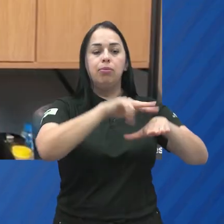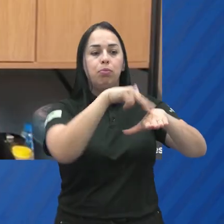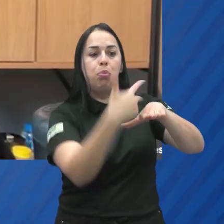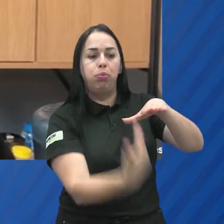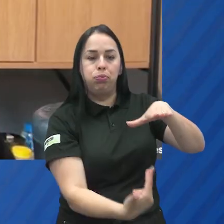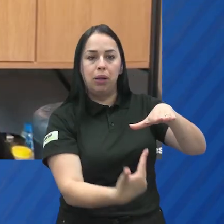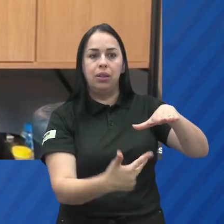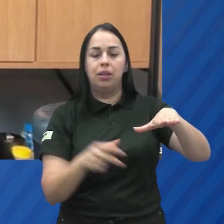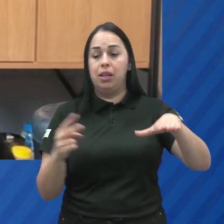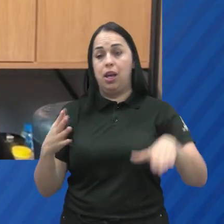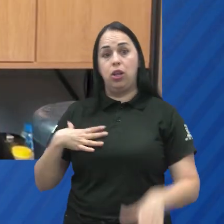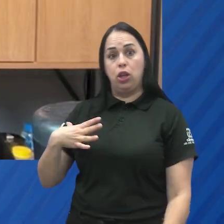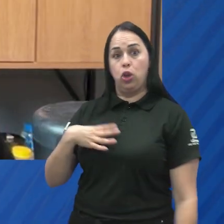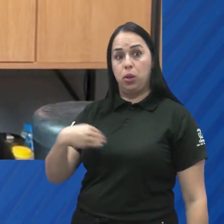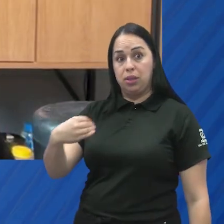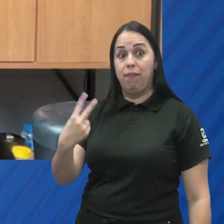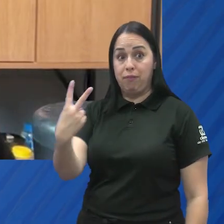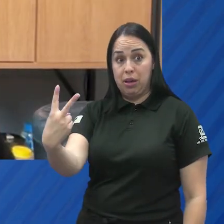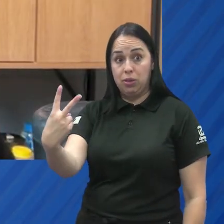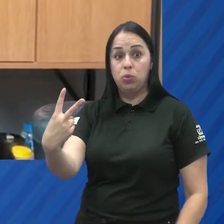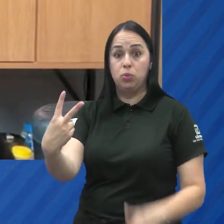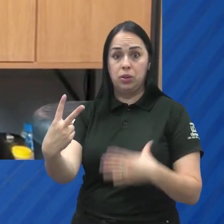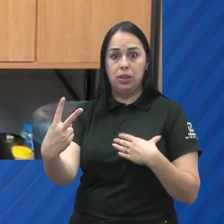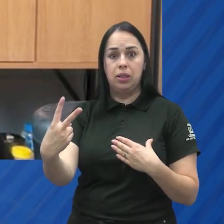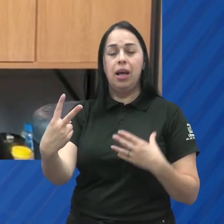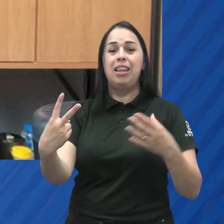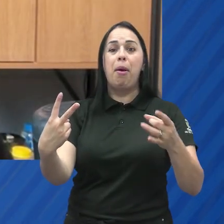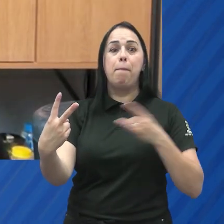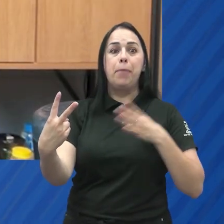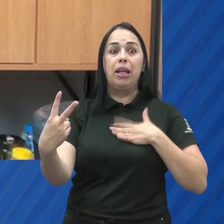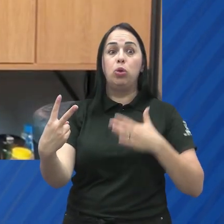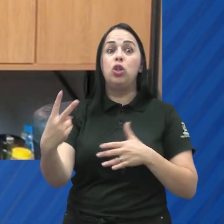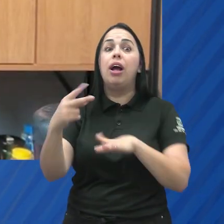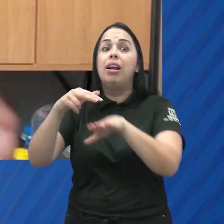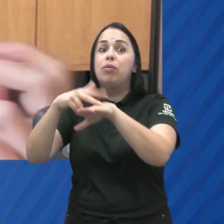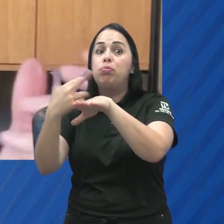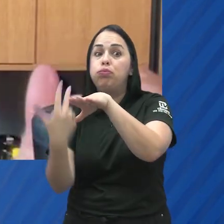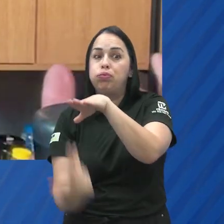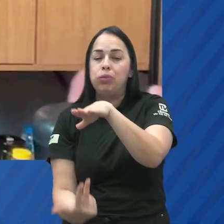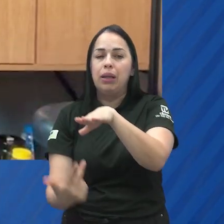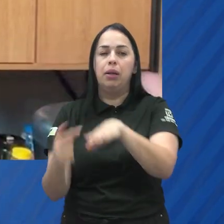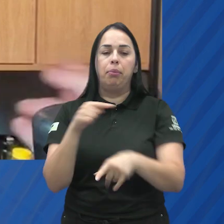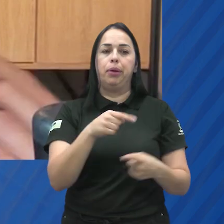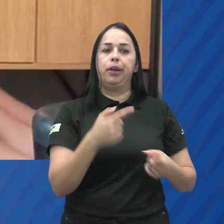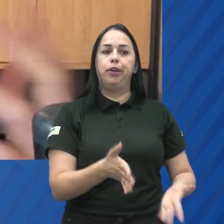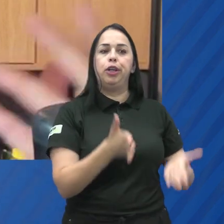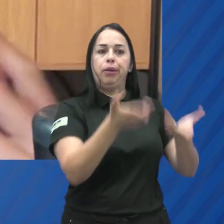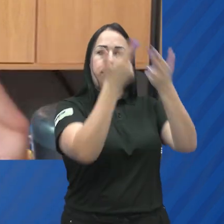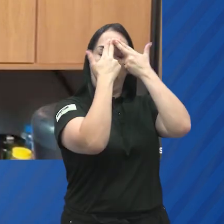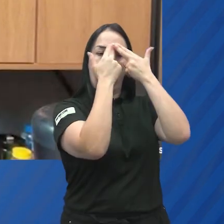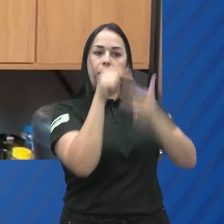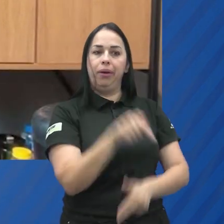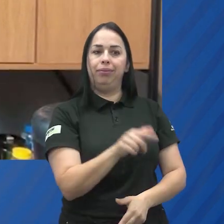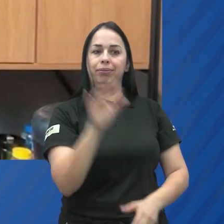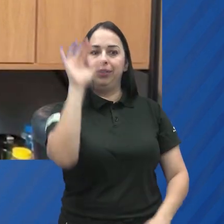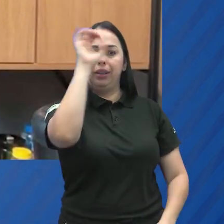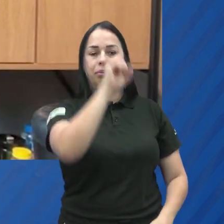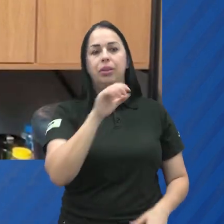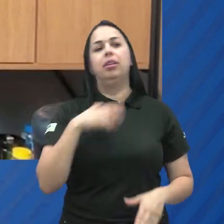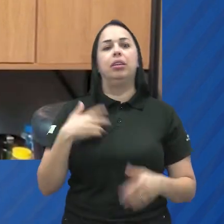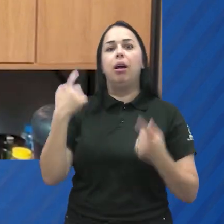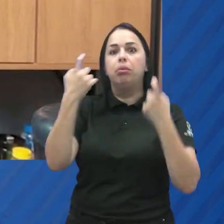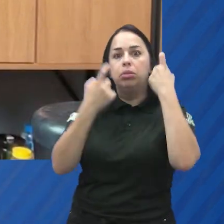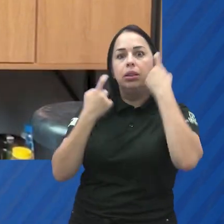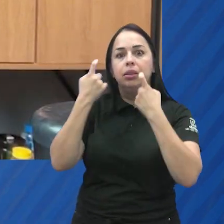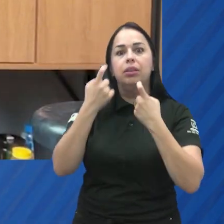meu maior medo era os 2 se afogarem na piscina. O hospital ali deixa a gente com várias imagens na mente. Então eu